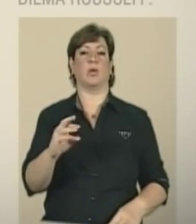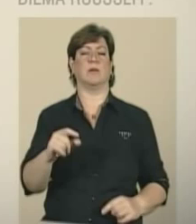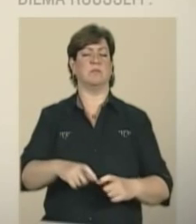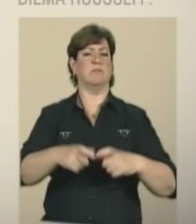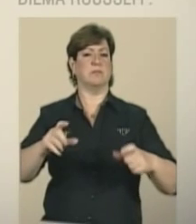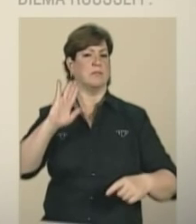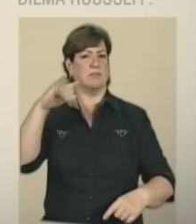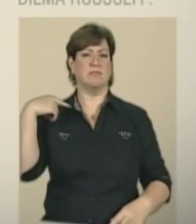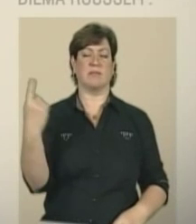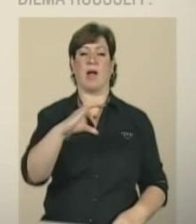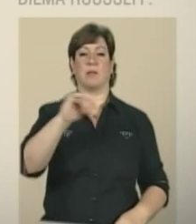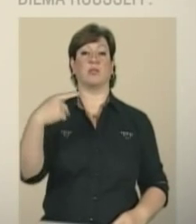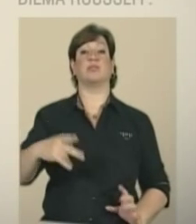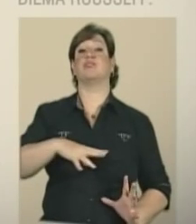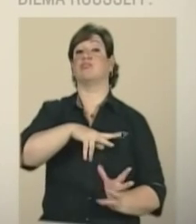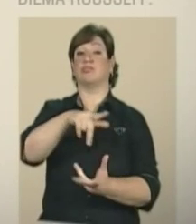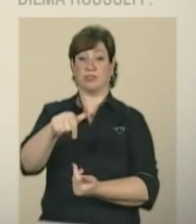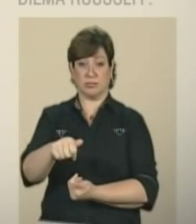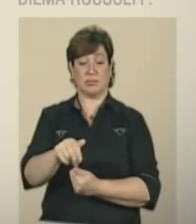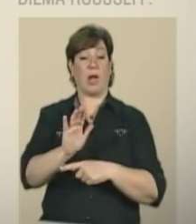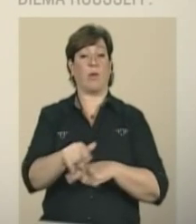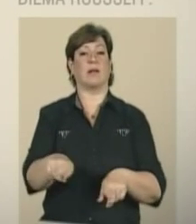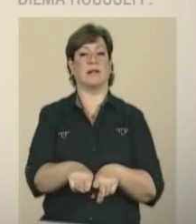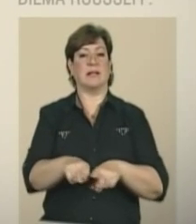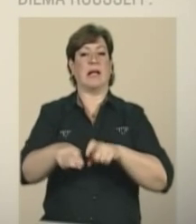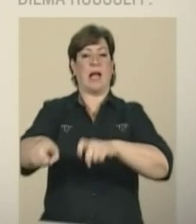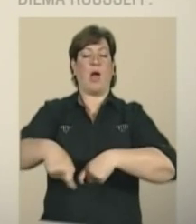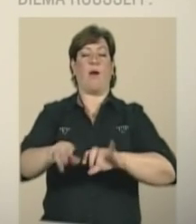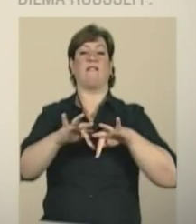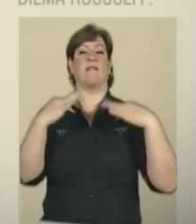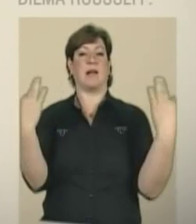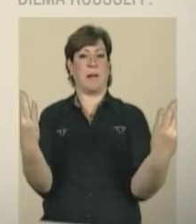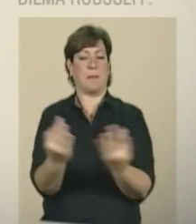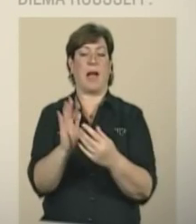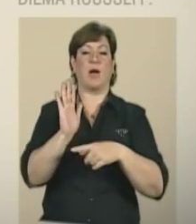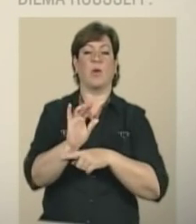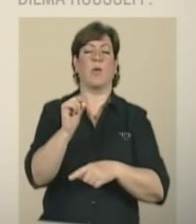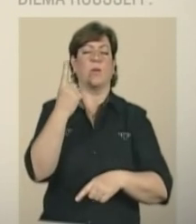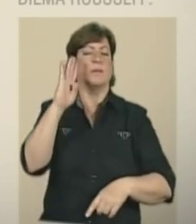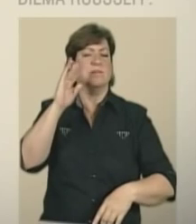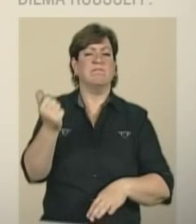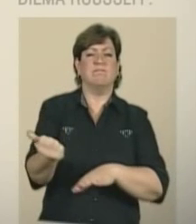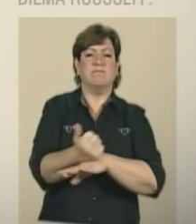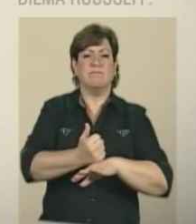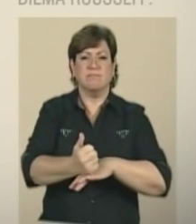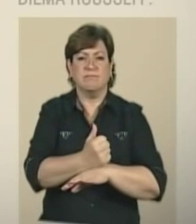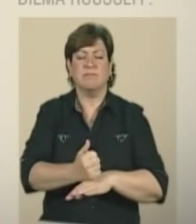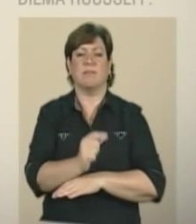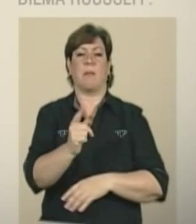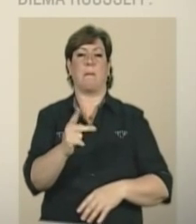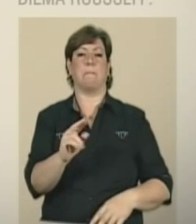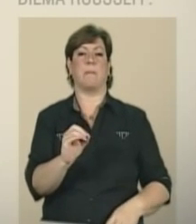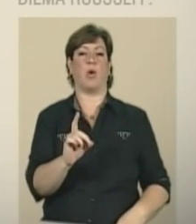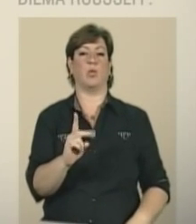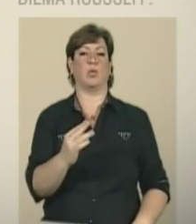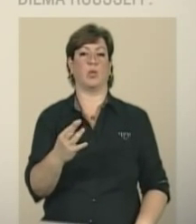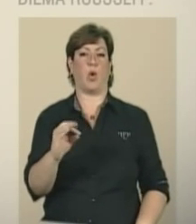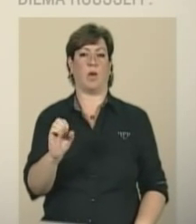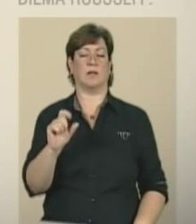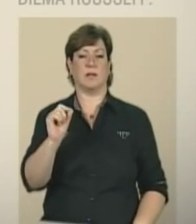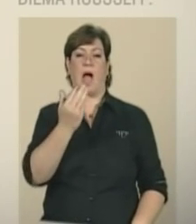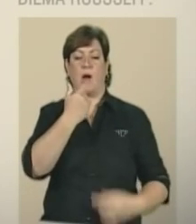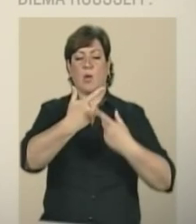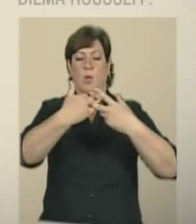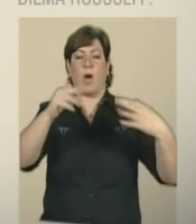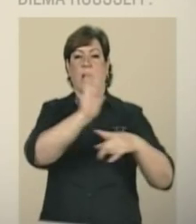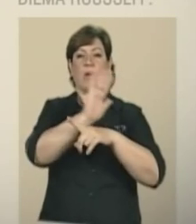mundo e também fazem do Agricultor familiar um dos maiores produtores de alimentos para os brasileiros e